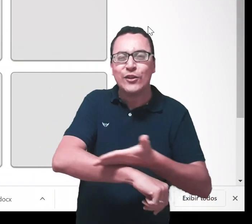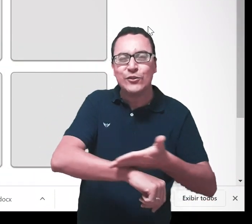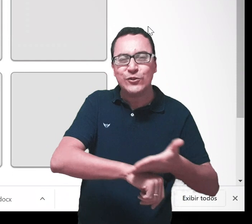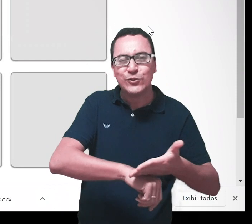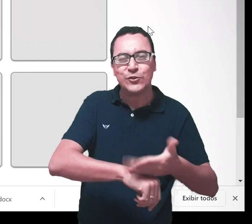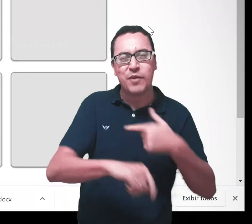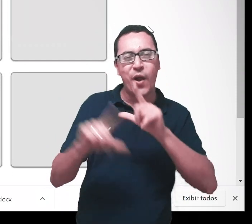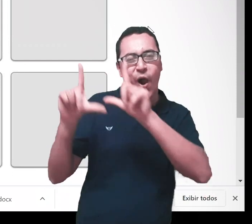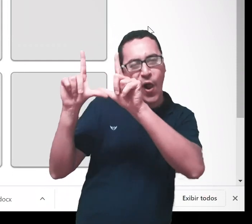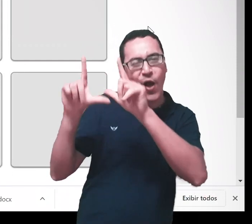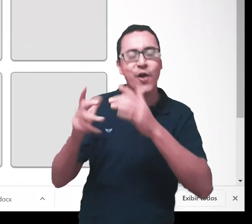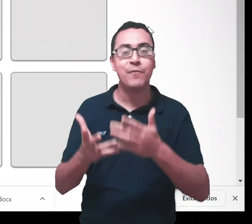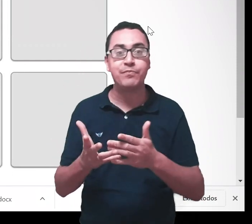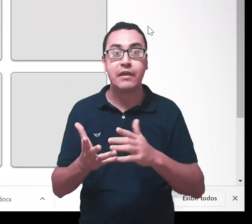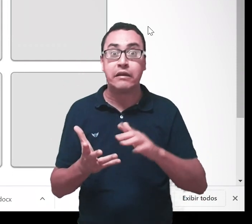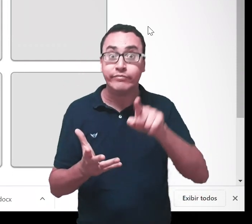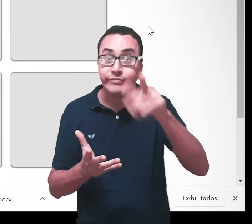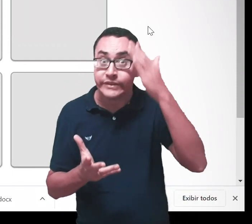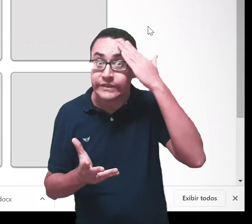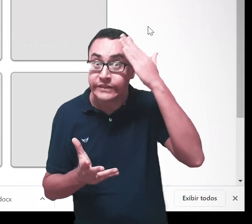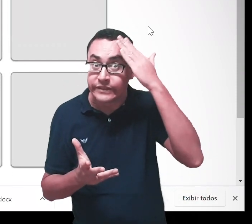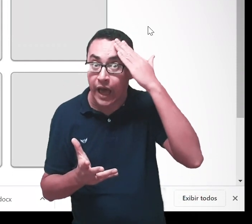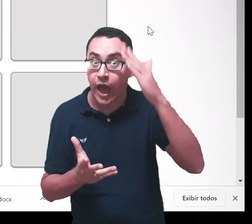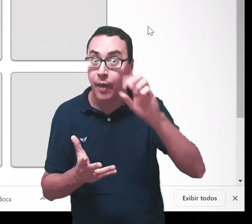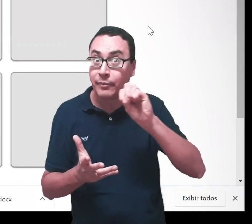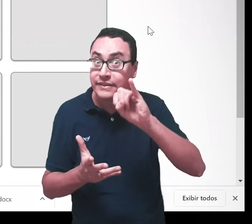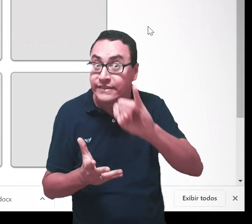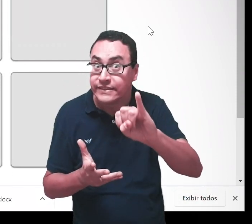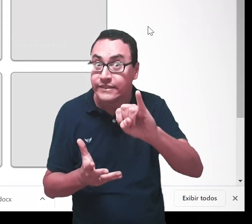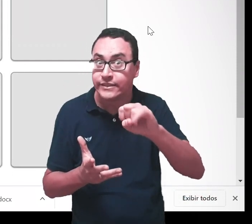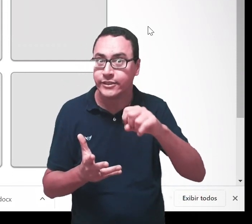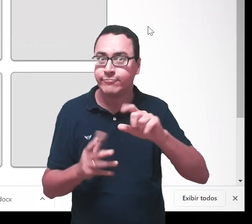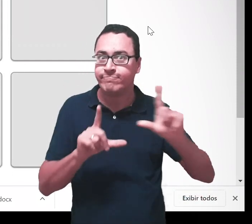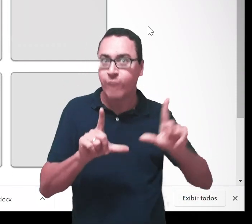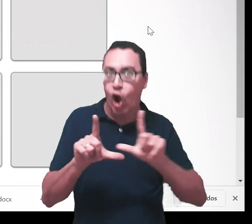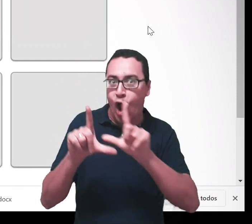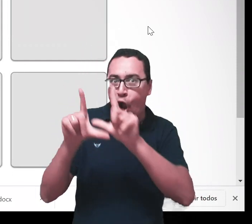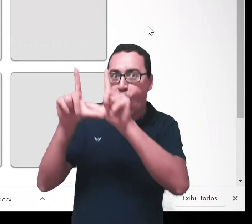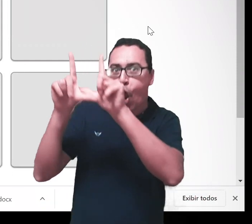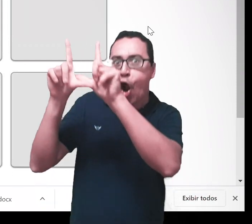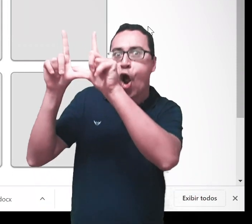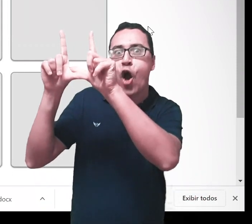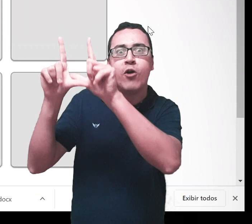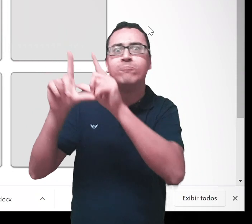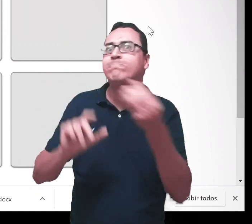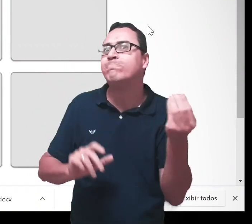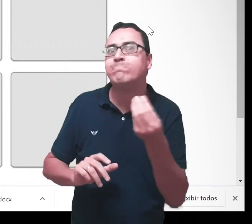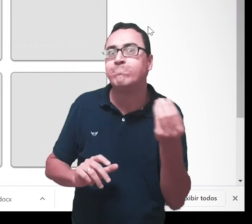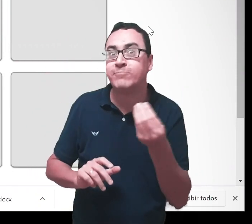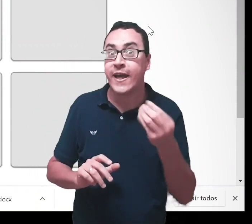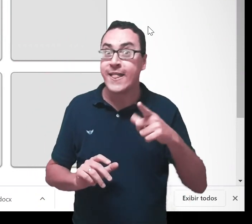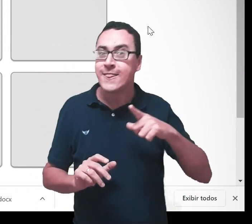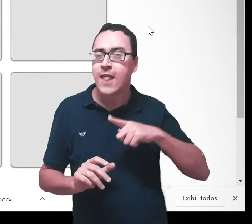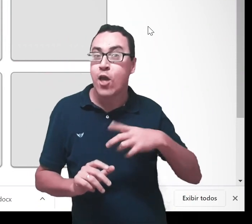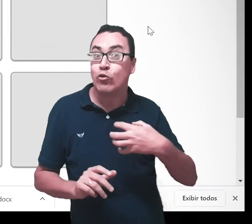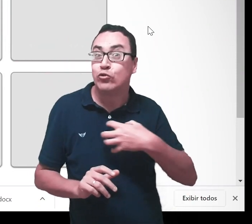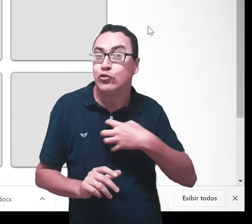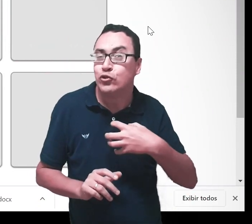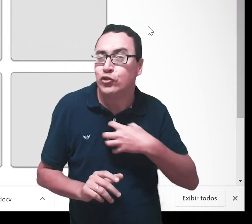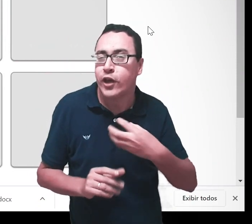com isso, né? E sabem que quando eu venho para esse cantinho é porque eu descobri algum